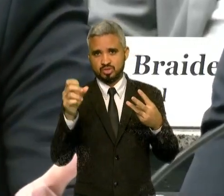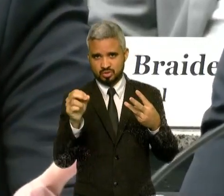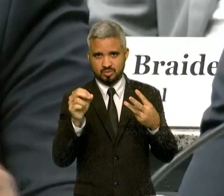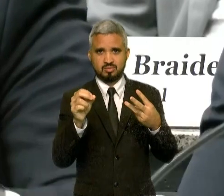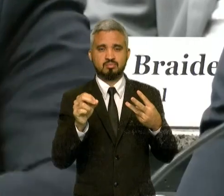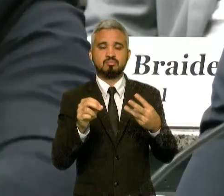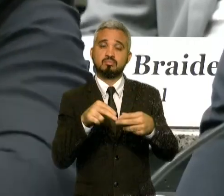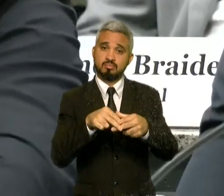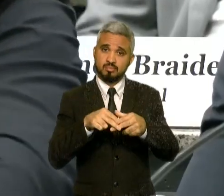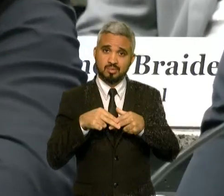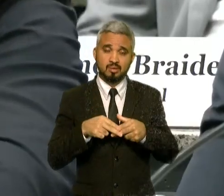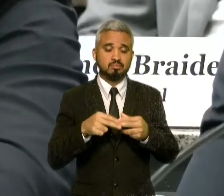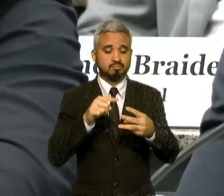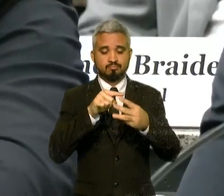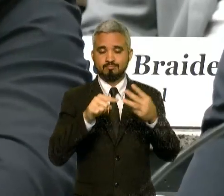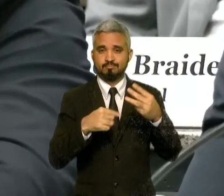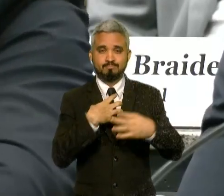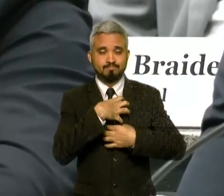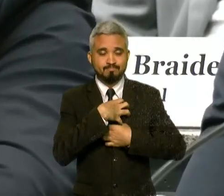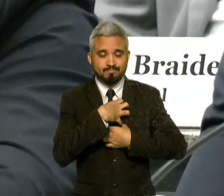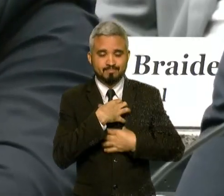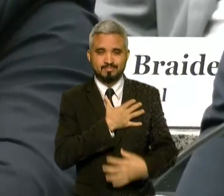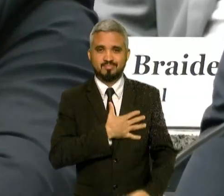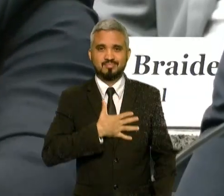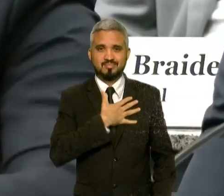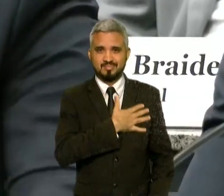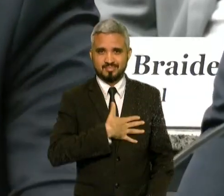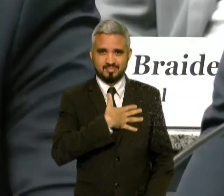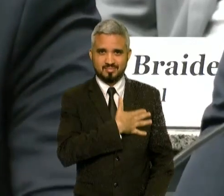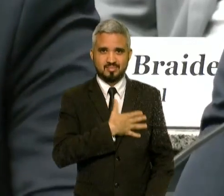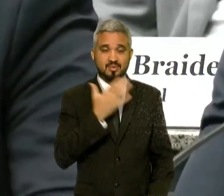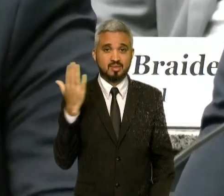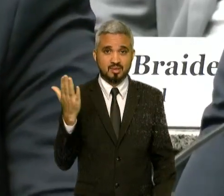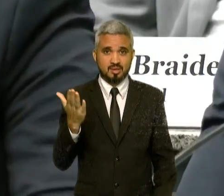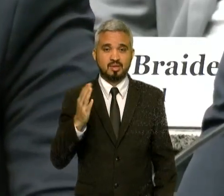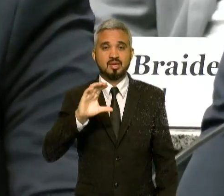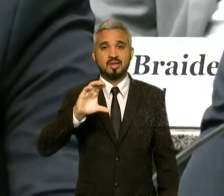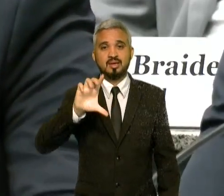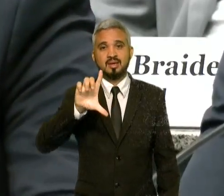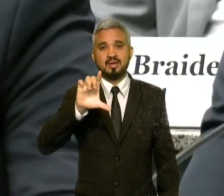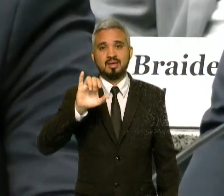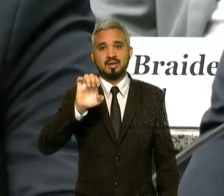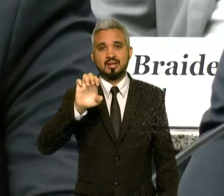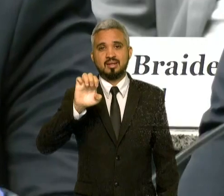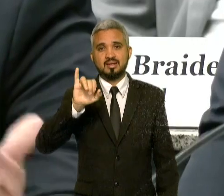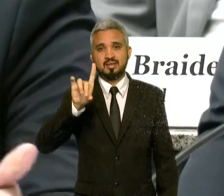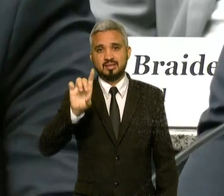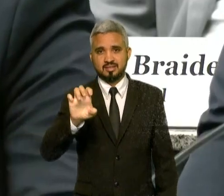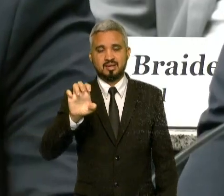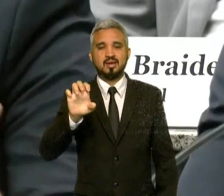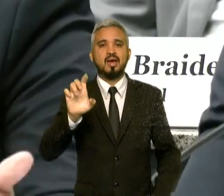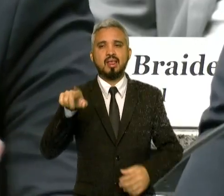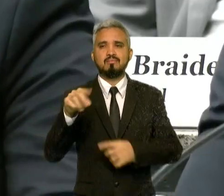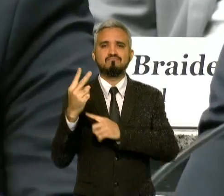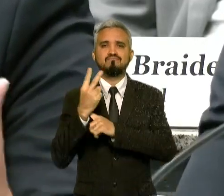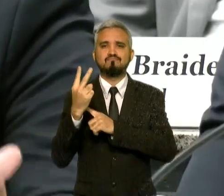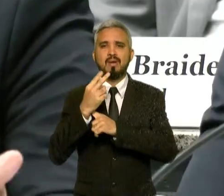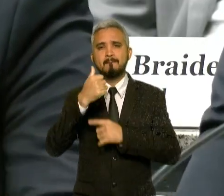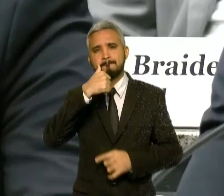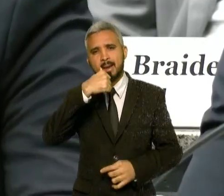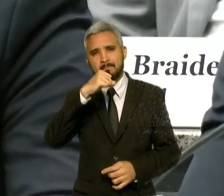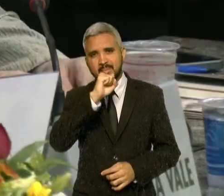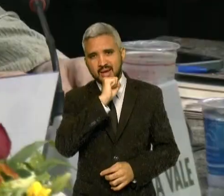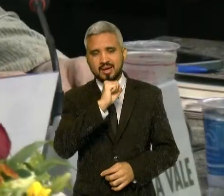não é, Roberto? A doutora Cleide é uma mãezona, uma pessoa que acolhe todos nós, que eu tenho imenso carinho, imenso respeito, uma